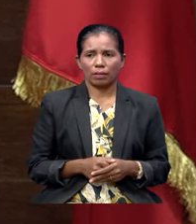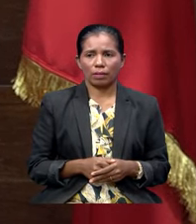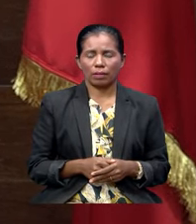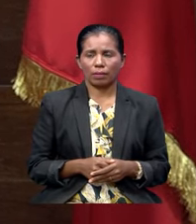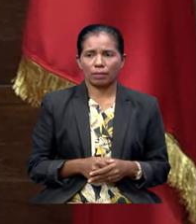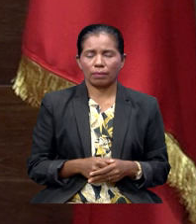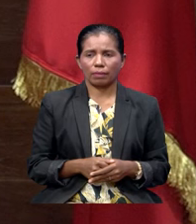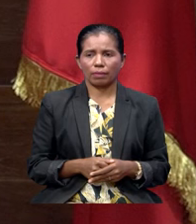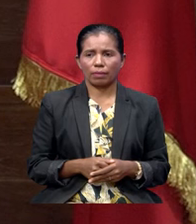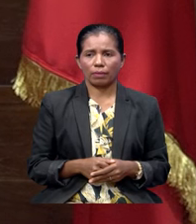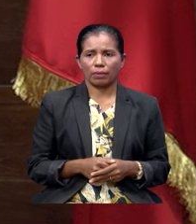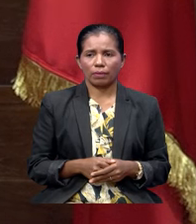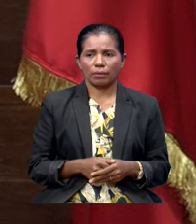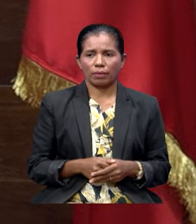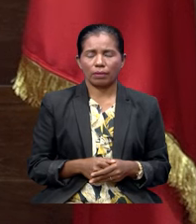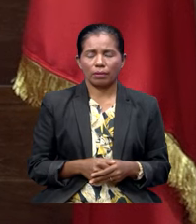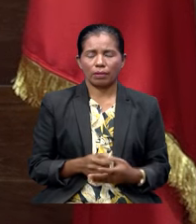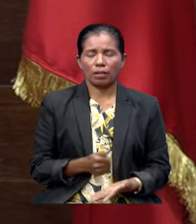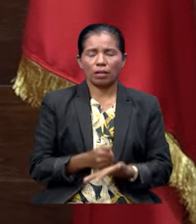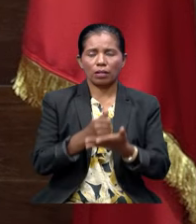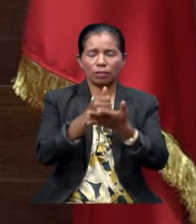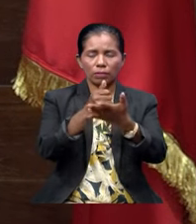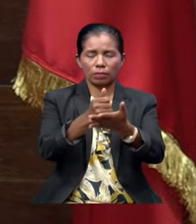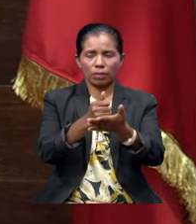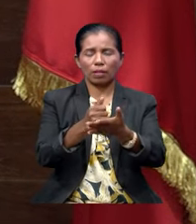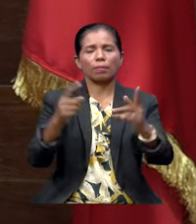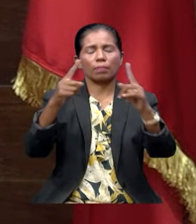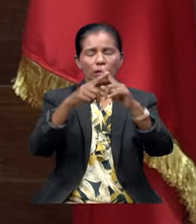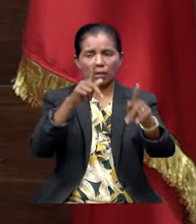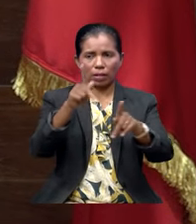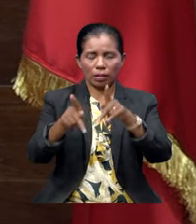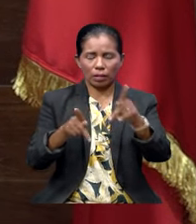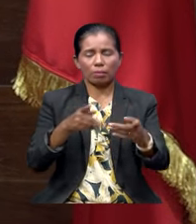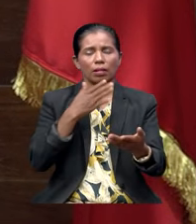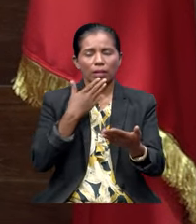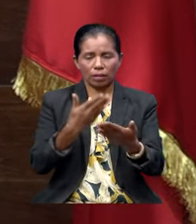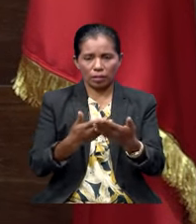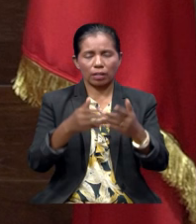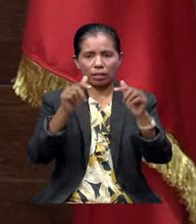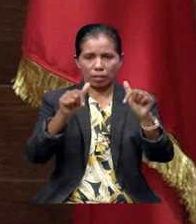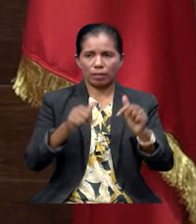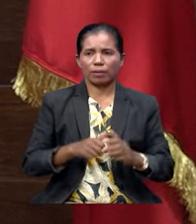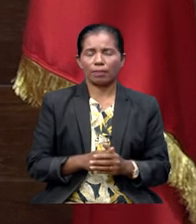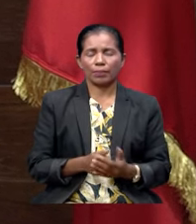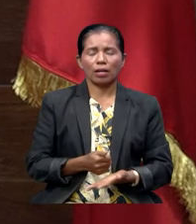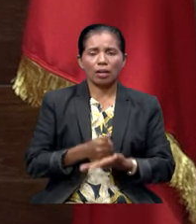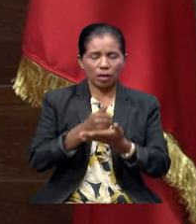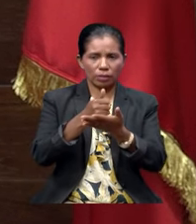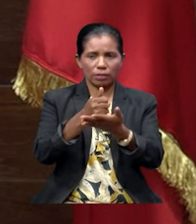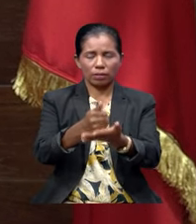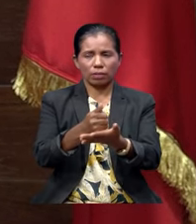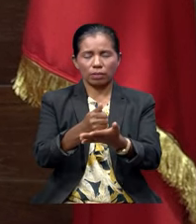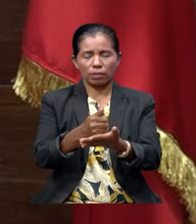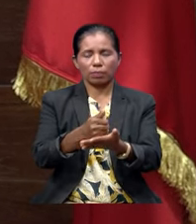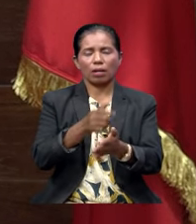maravilhoso. Tau mata en dia que va povo dia que irané. Tau mata en dia que va